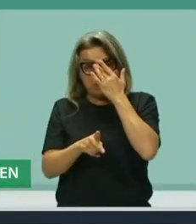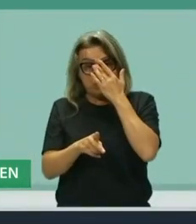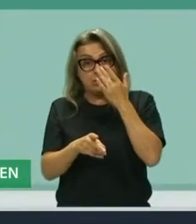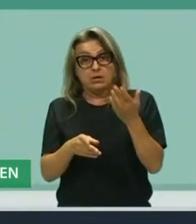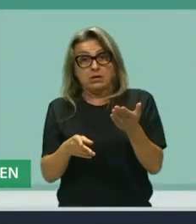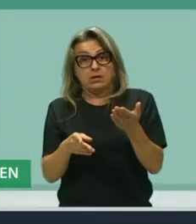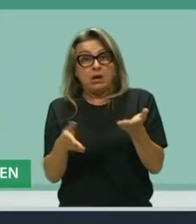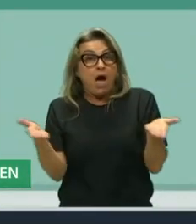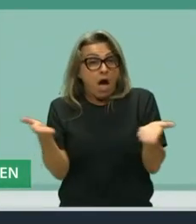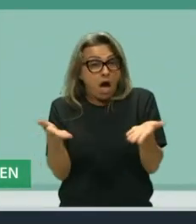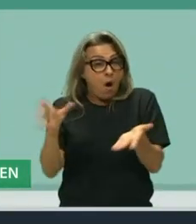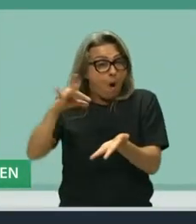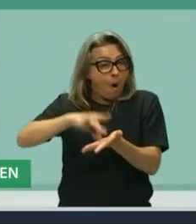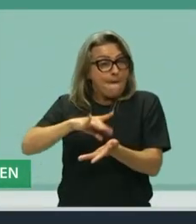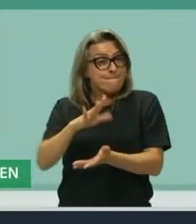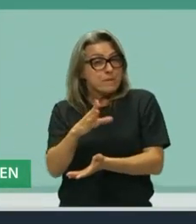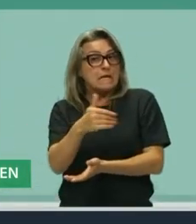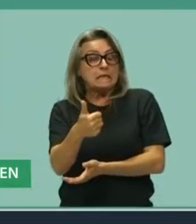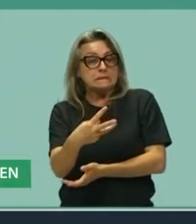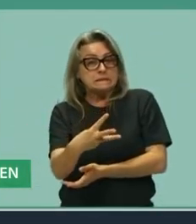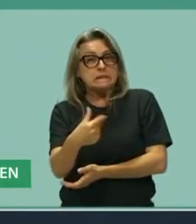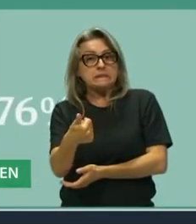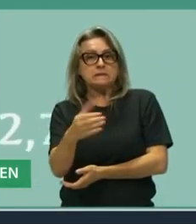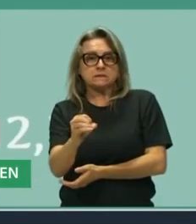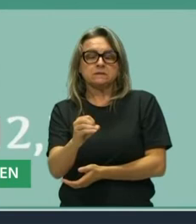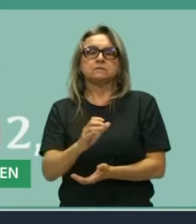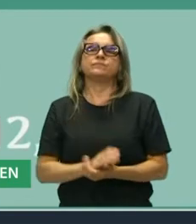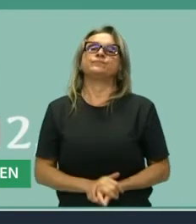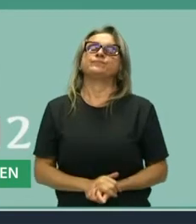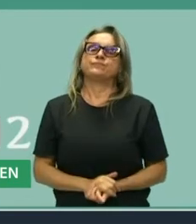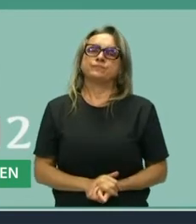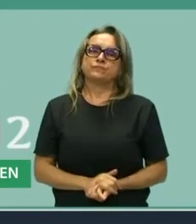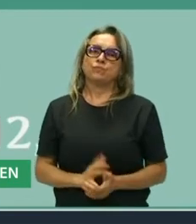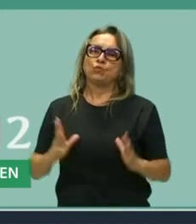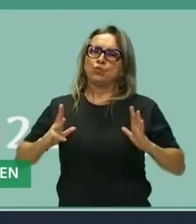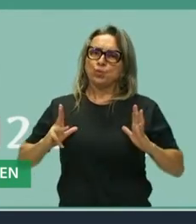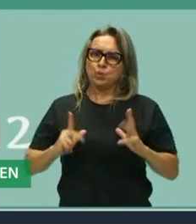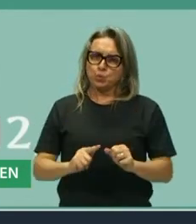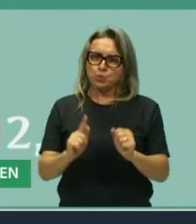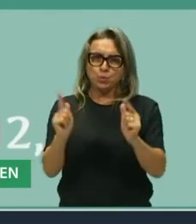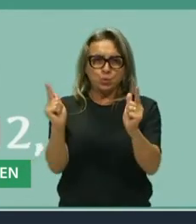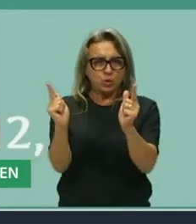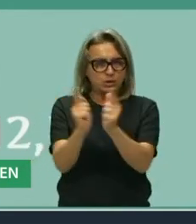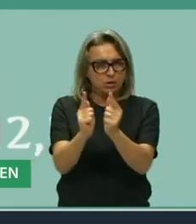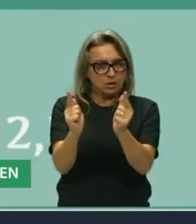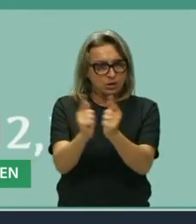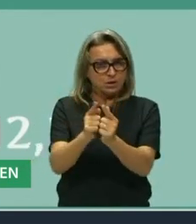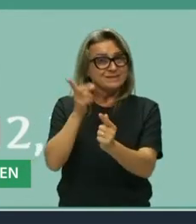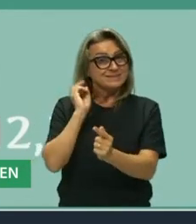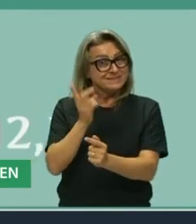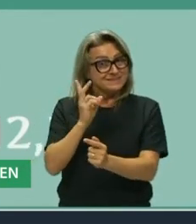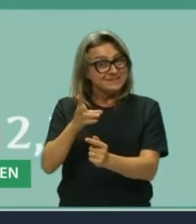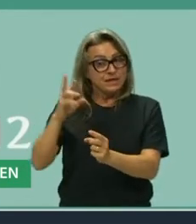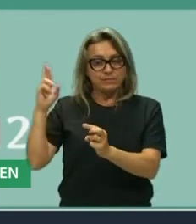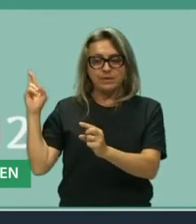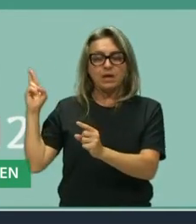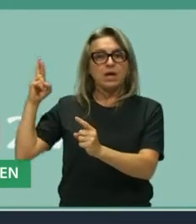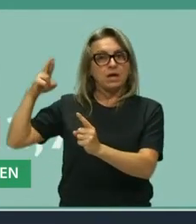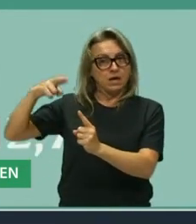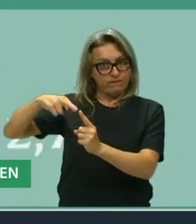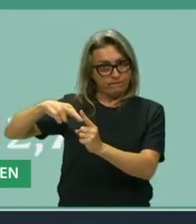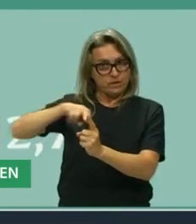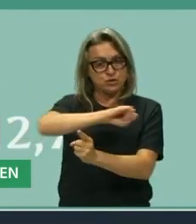310. Total de atendimentos, sempre com referência a janeiro, de janeiro a